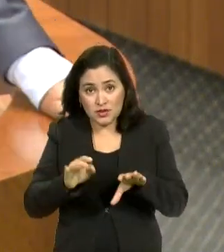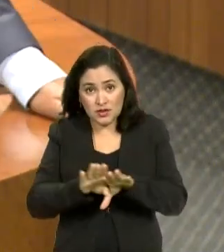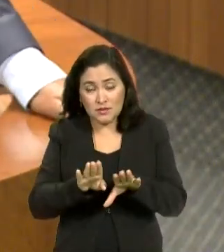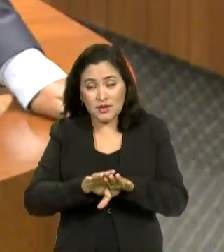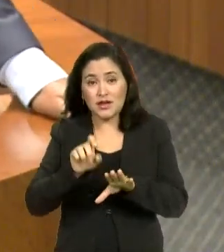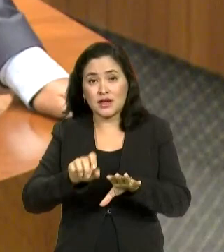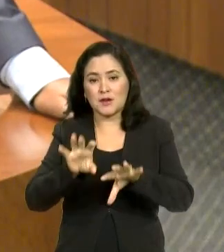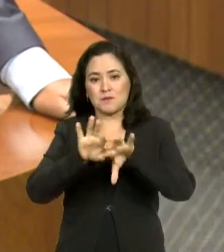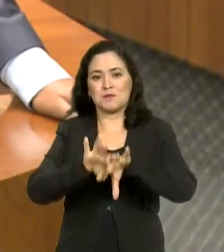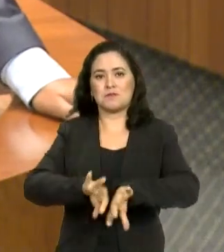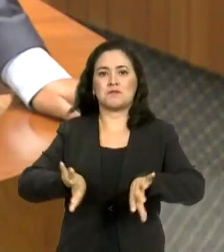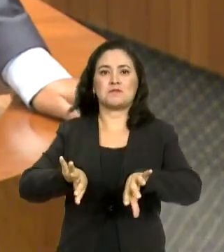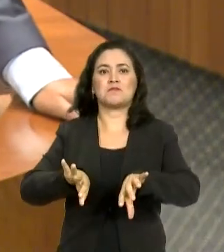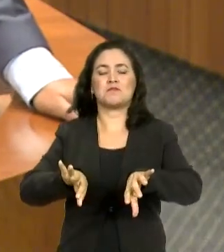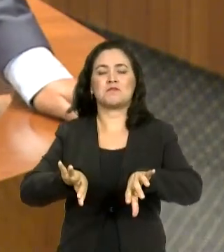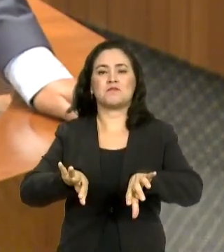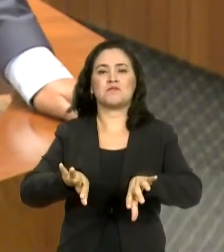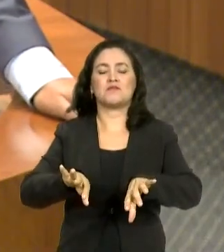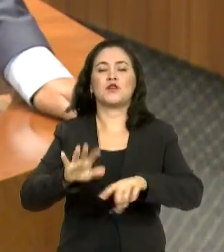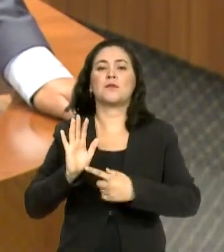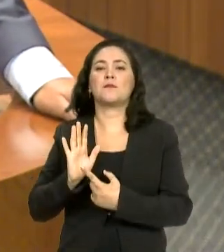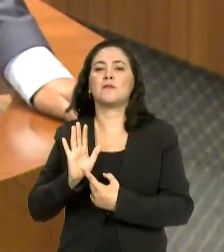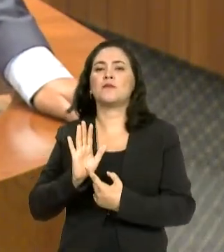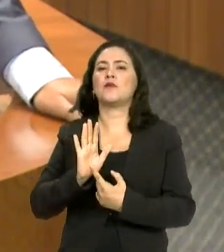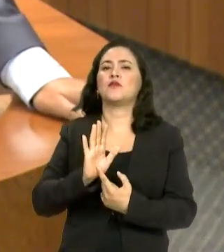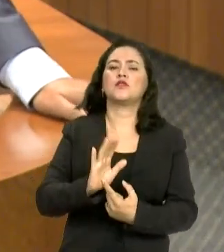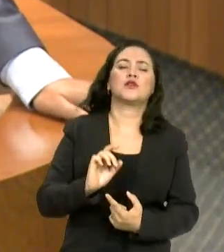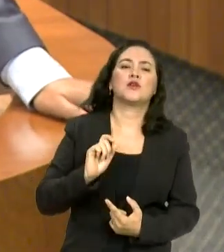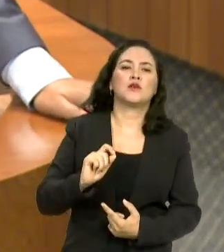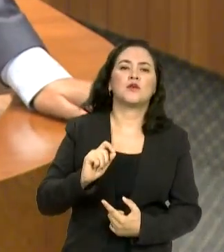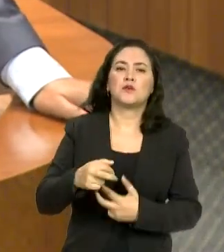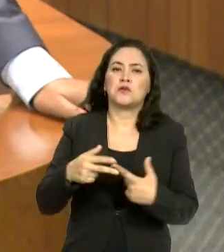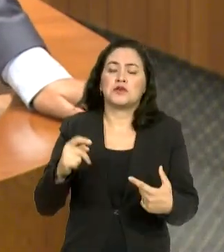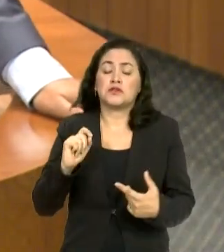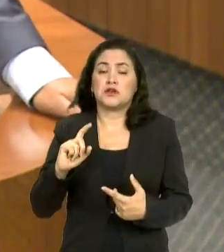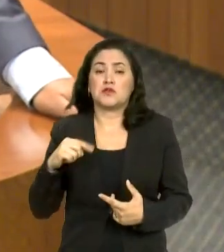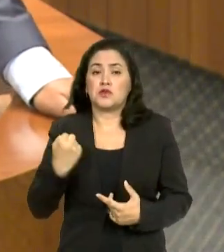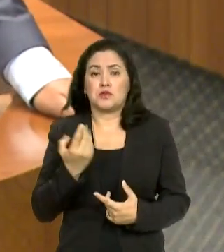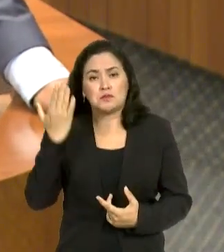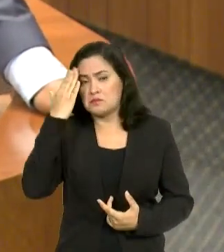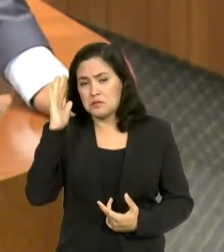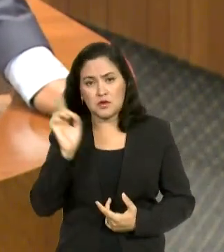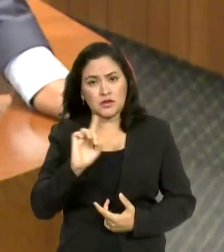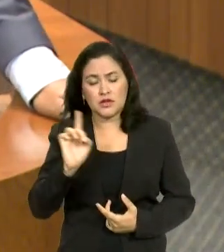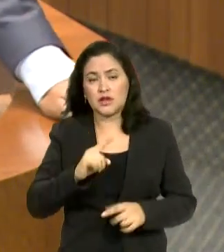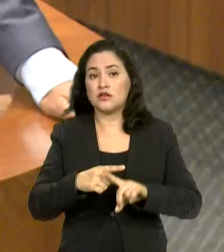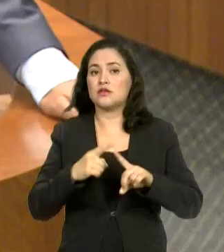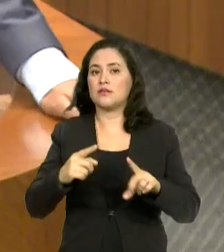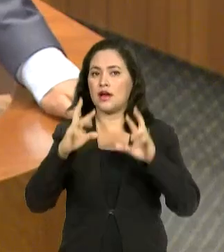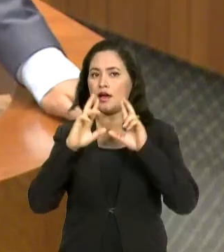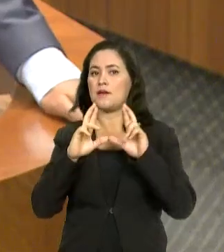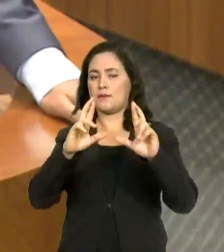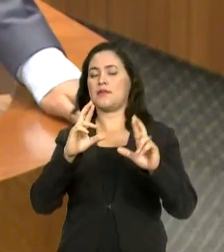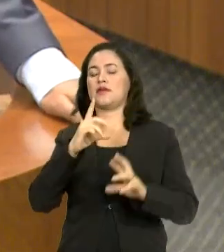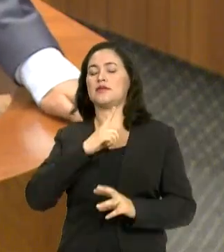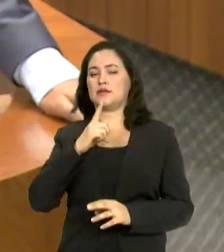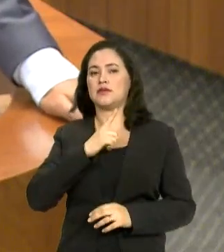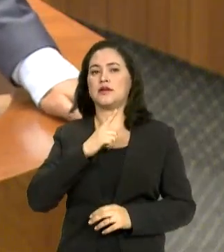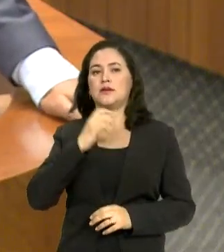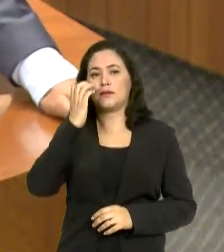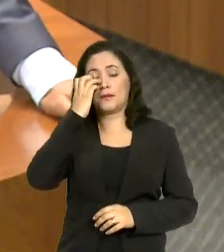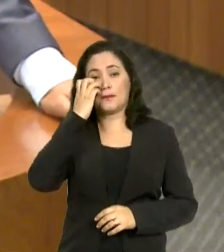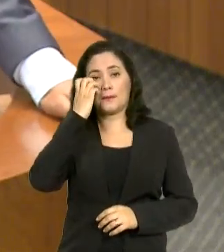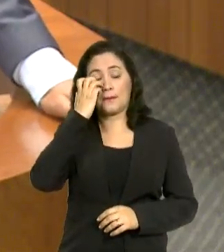gente não compreende, mas respeita. Porque eu sou sempre grato à minha cidade. Quando, nas